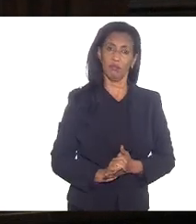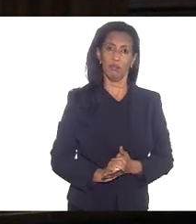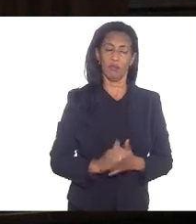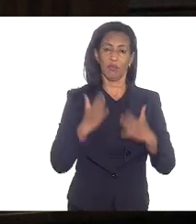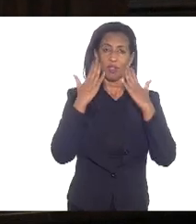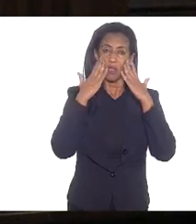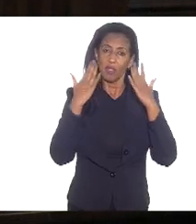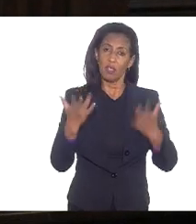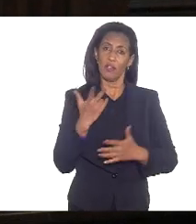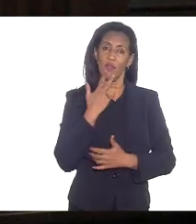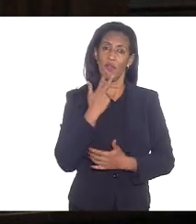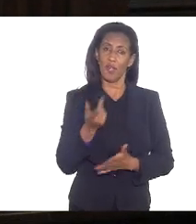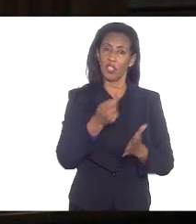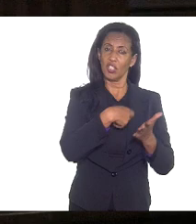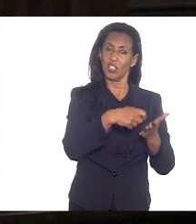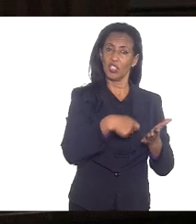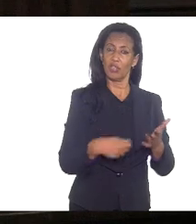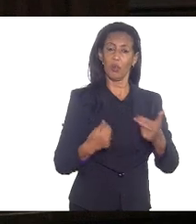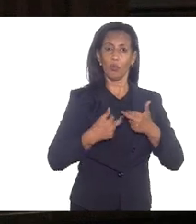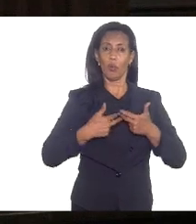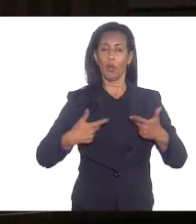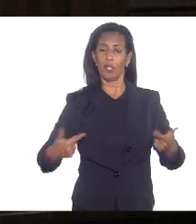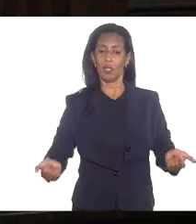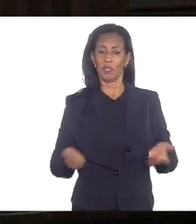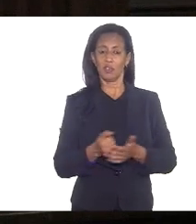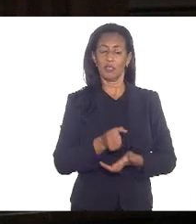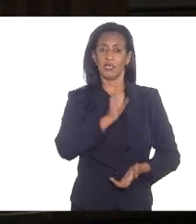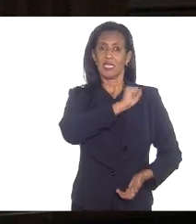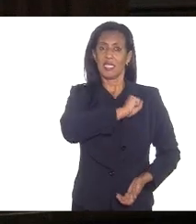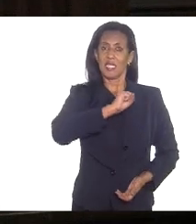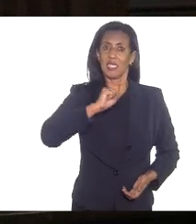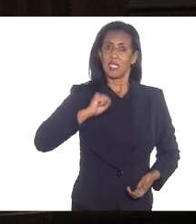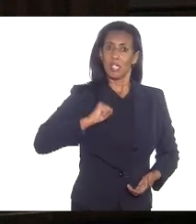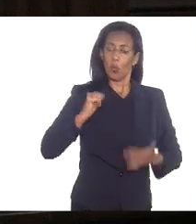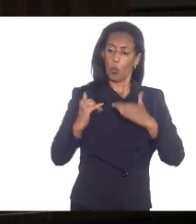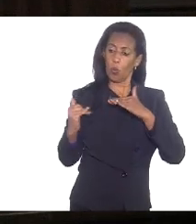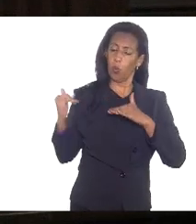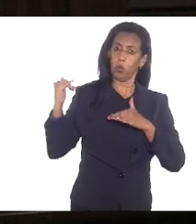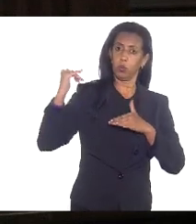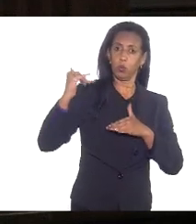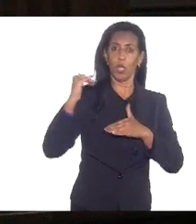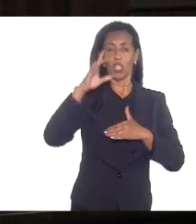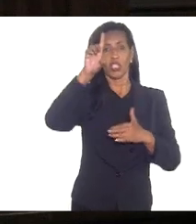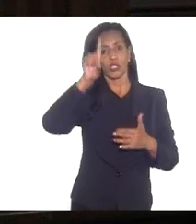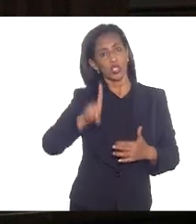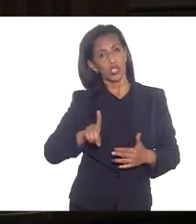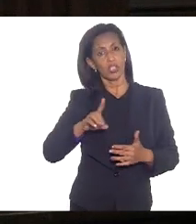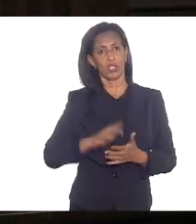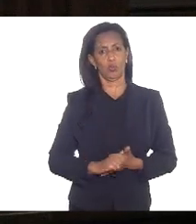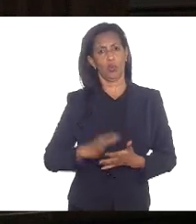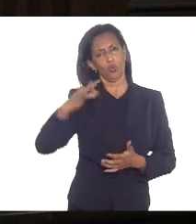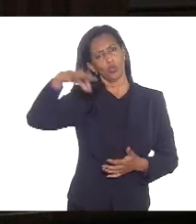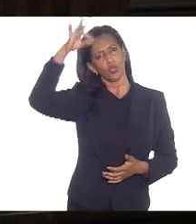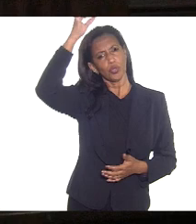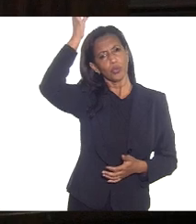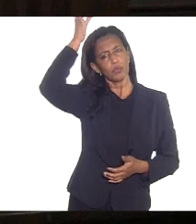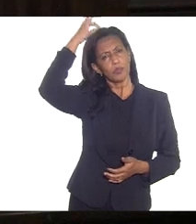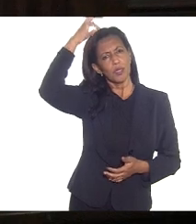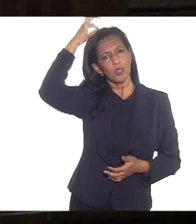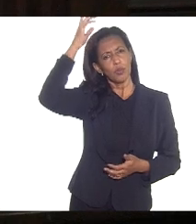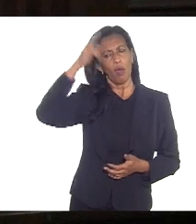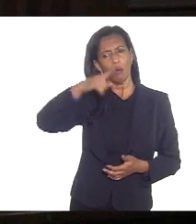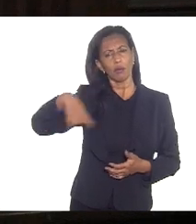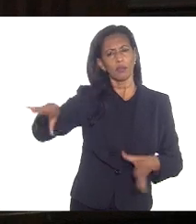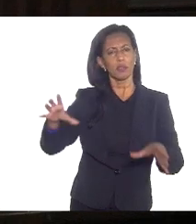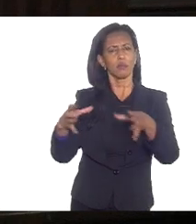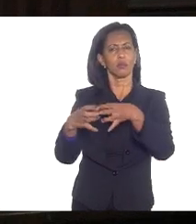expressamente dizendo escrever na qualidade de sacerdote e diretor espiritual desses